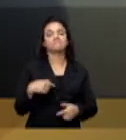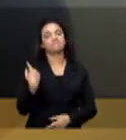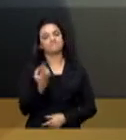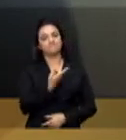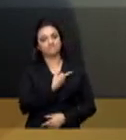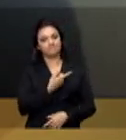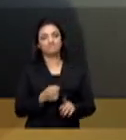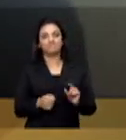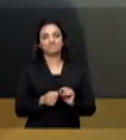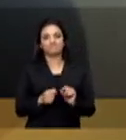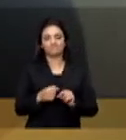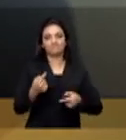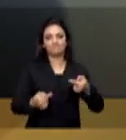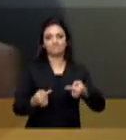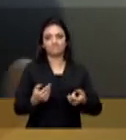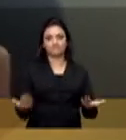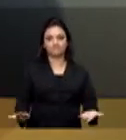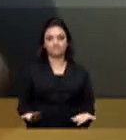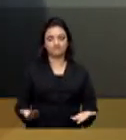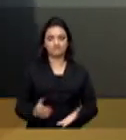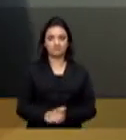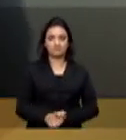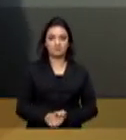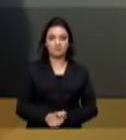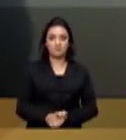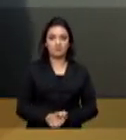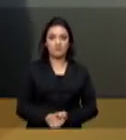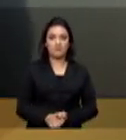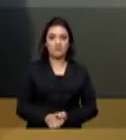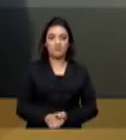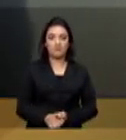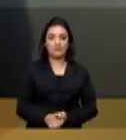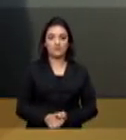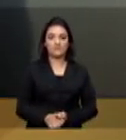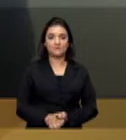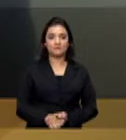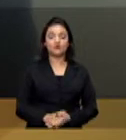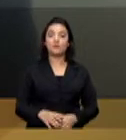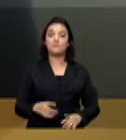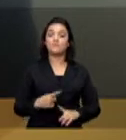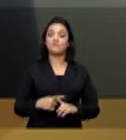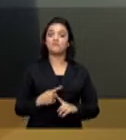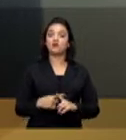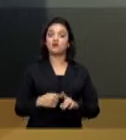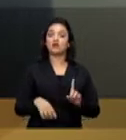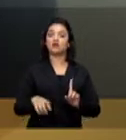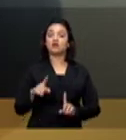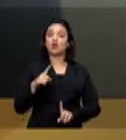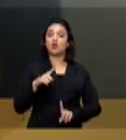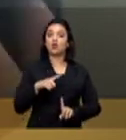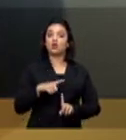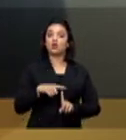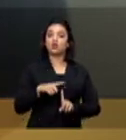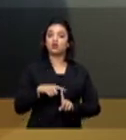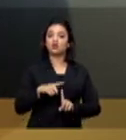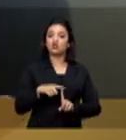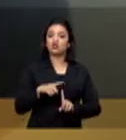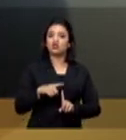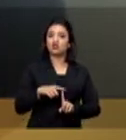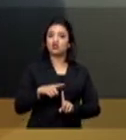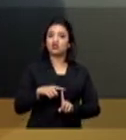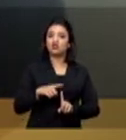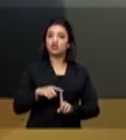tratar concretamente. Por quê? Porque, na verdade, o tipo ele é inscindível, ele é uma unidade